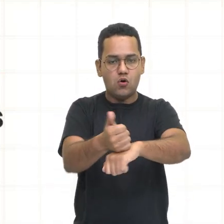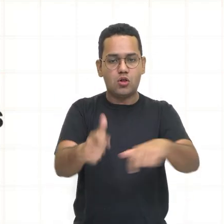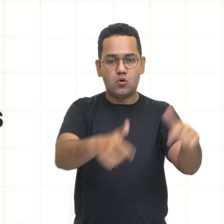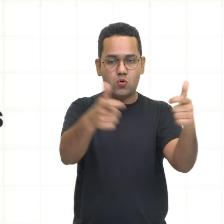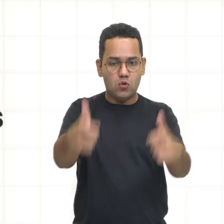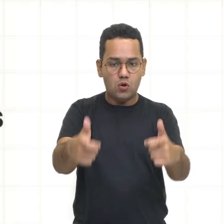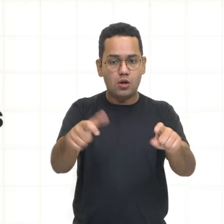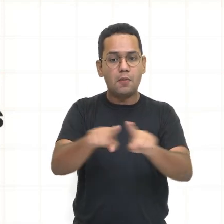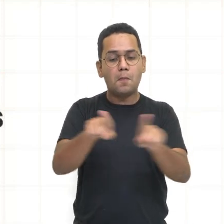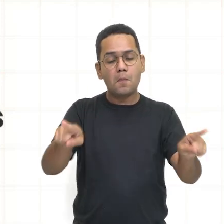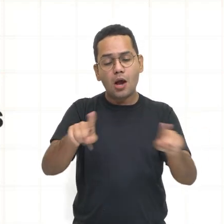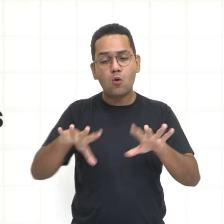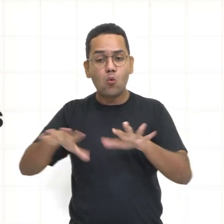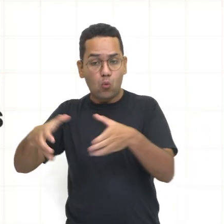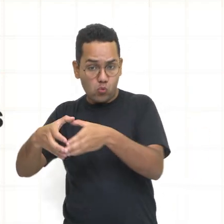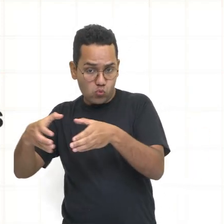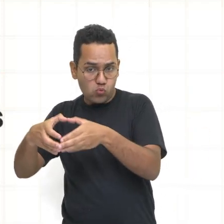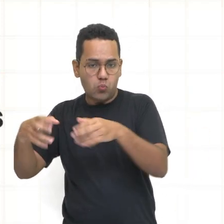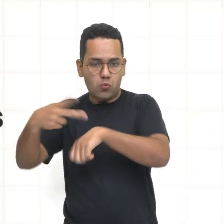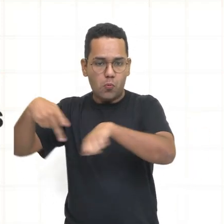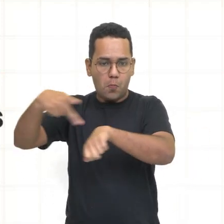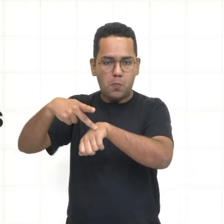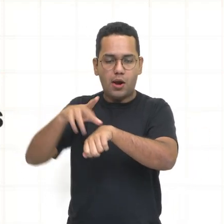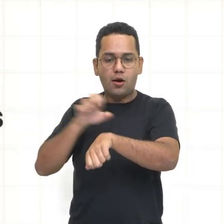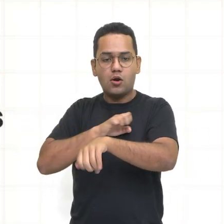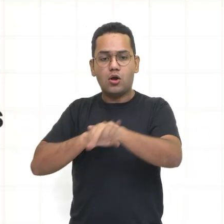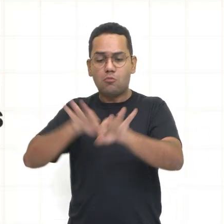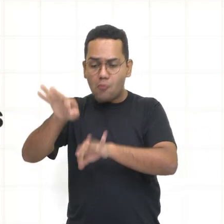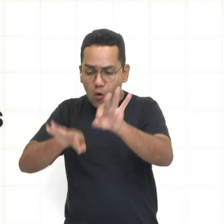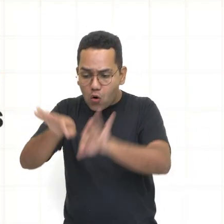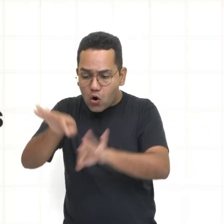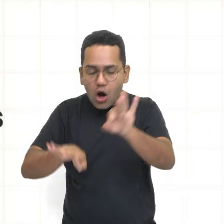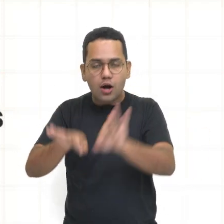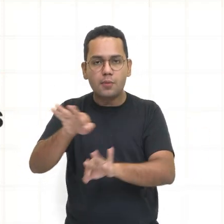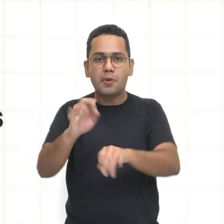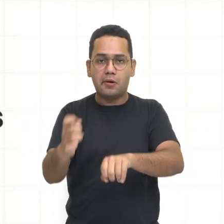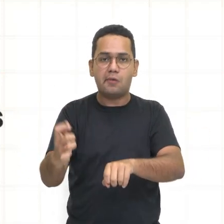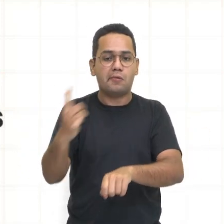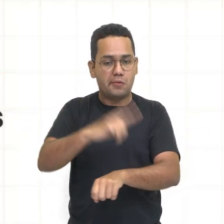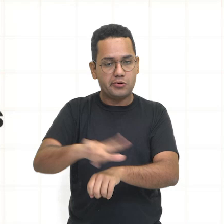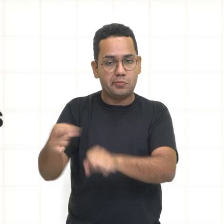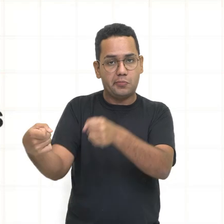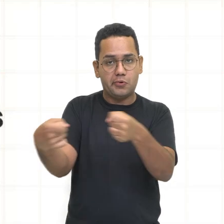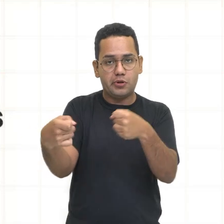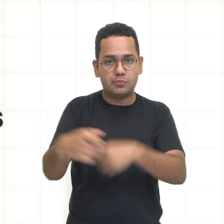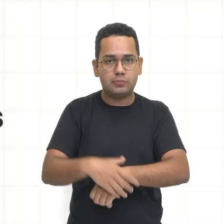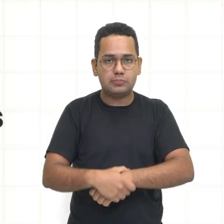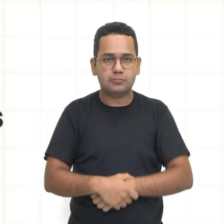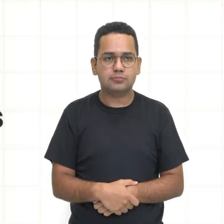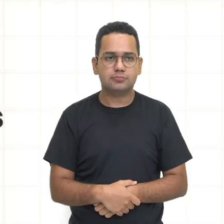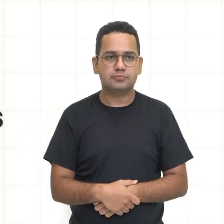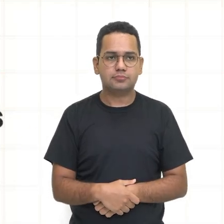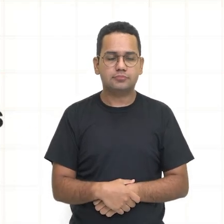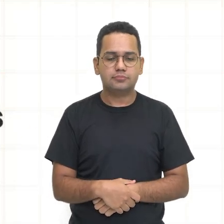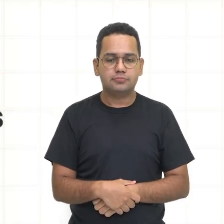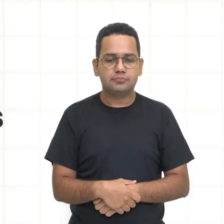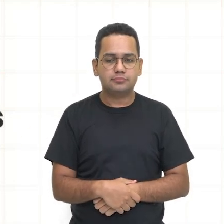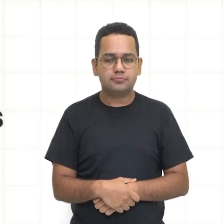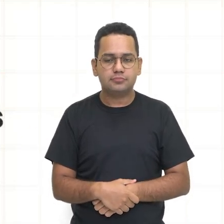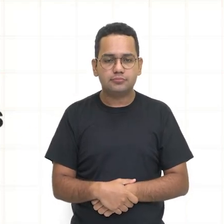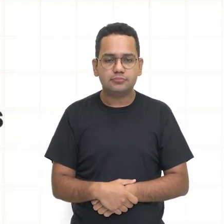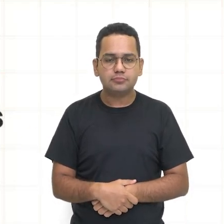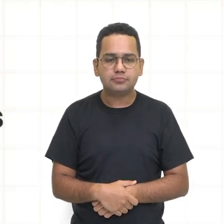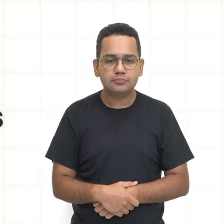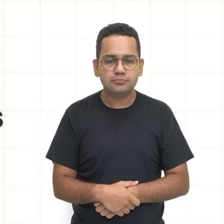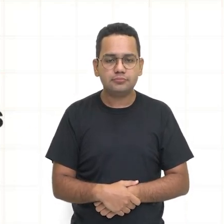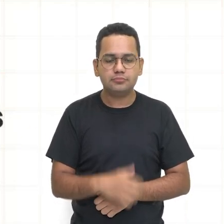os nacionalistas indonésios se organizassem. O que vai acontecer nesse contexto, professora? A